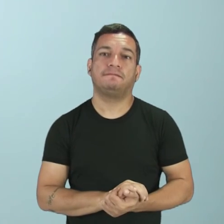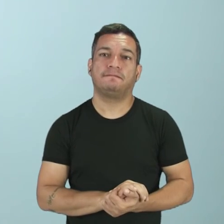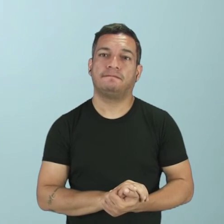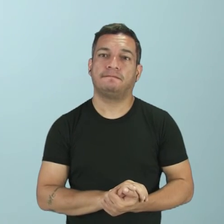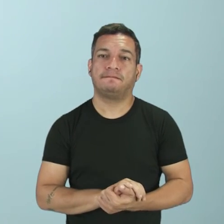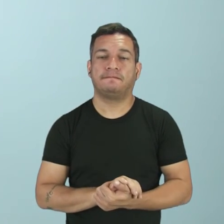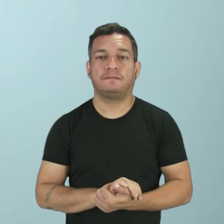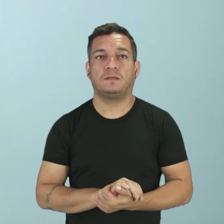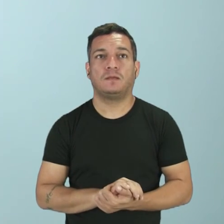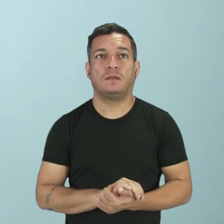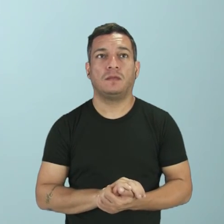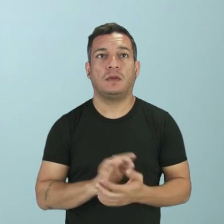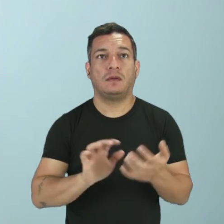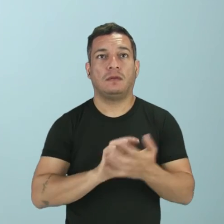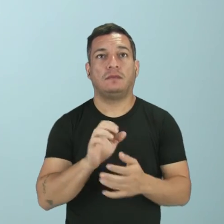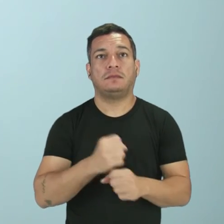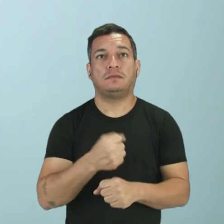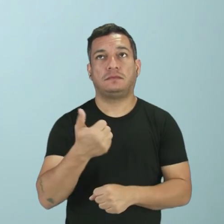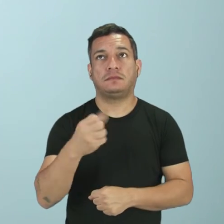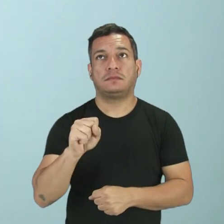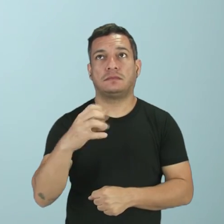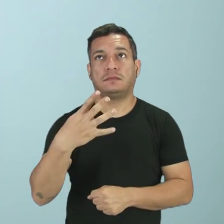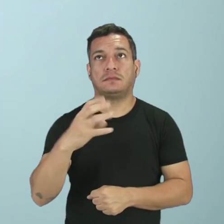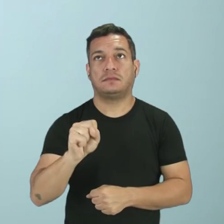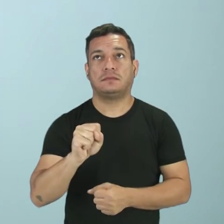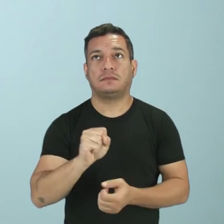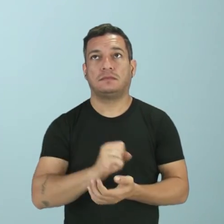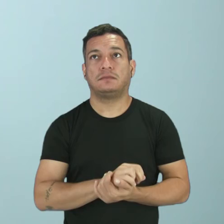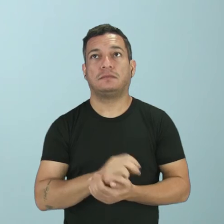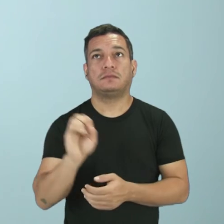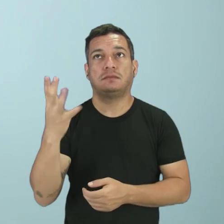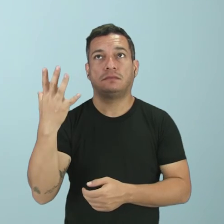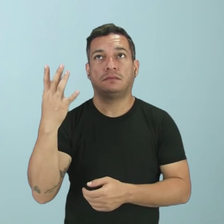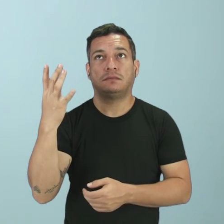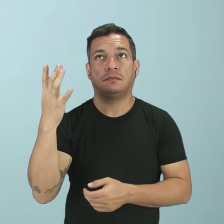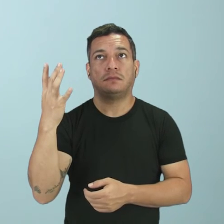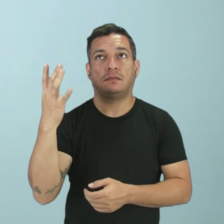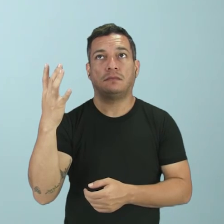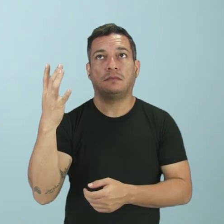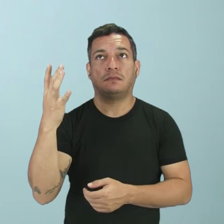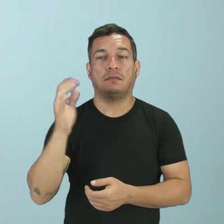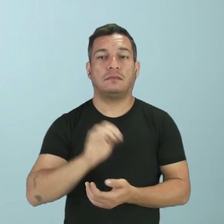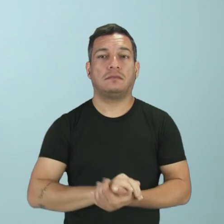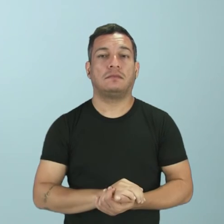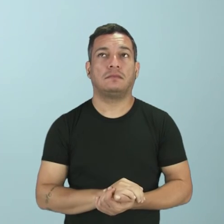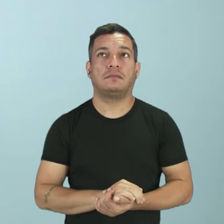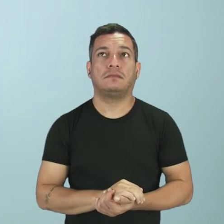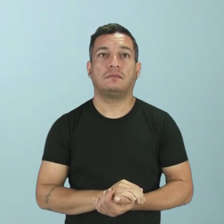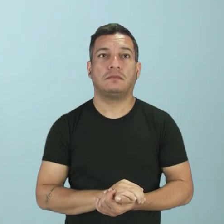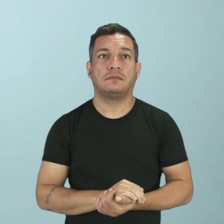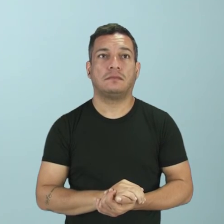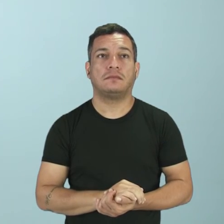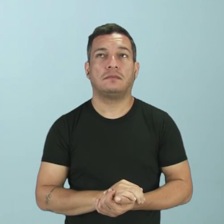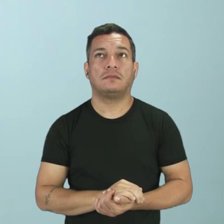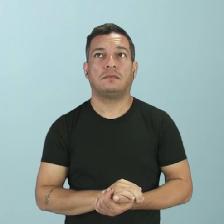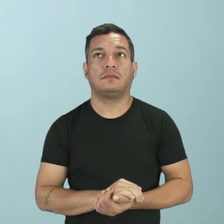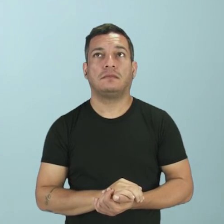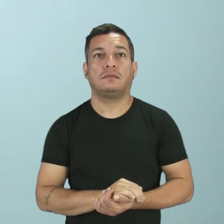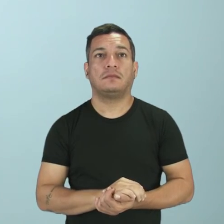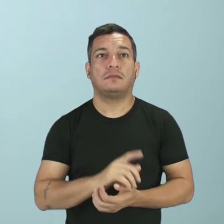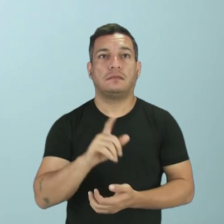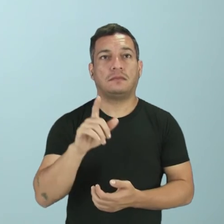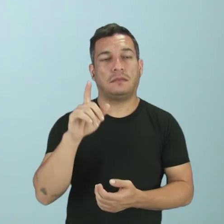A Revolução de 1848, né, que aconteceu a abdicação do rei